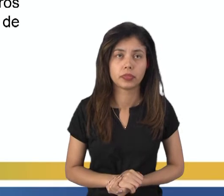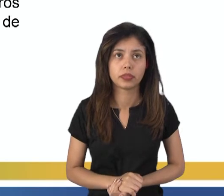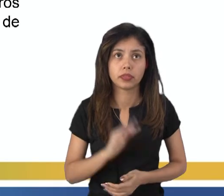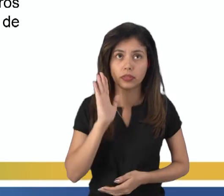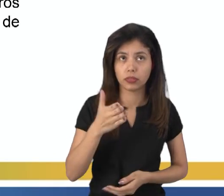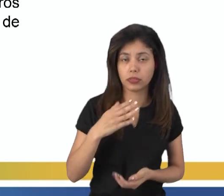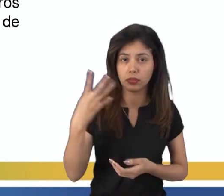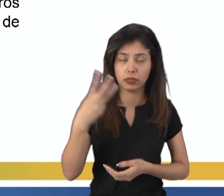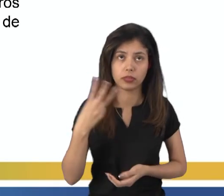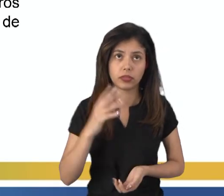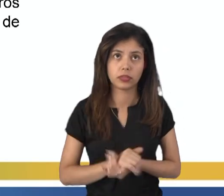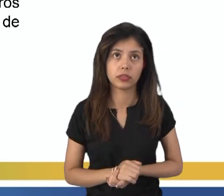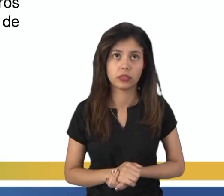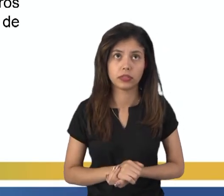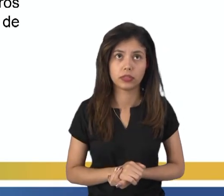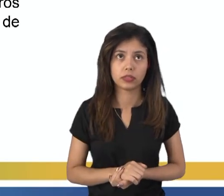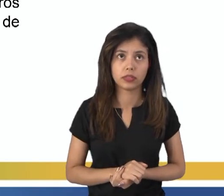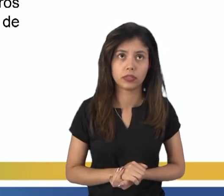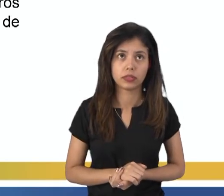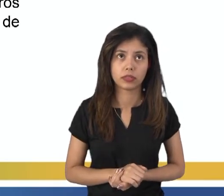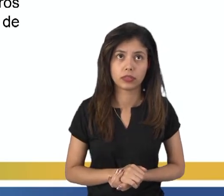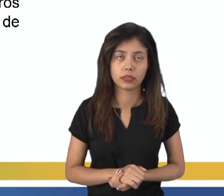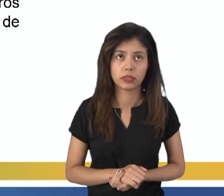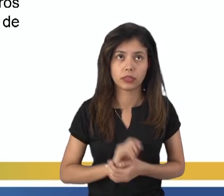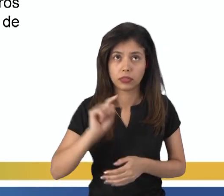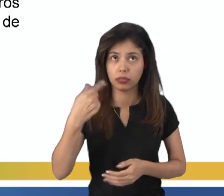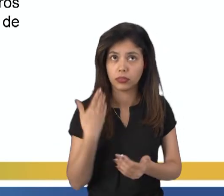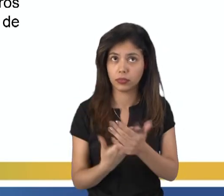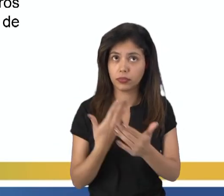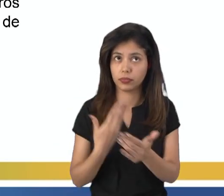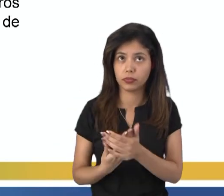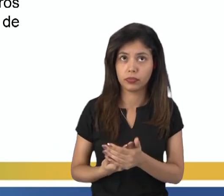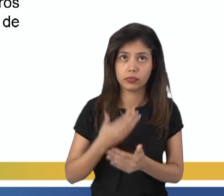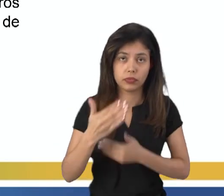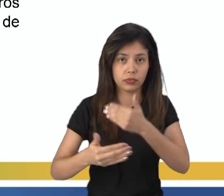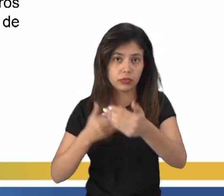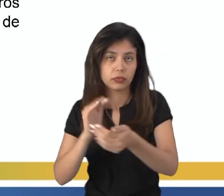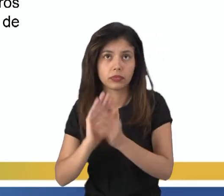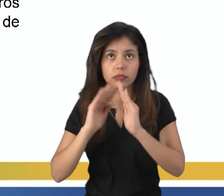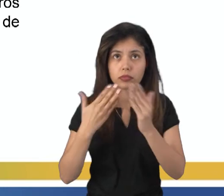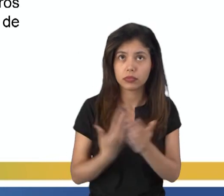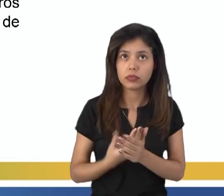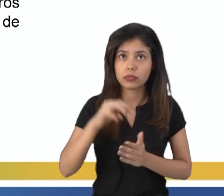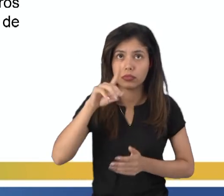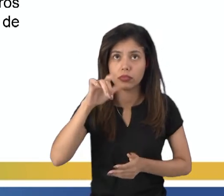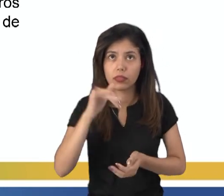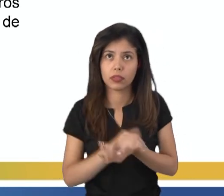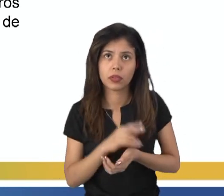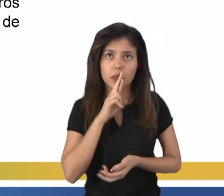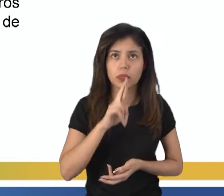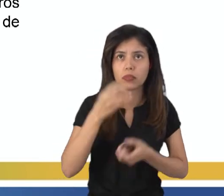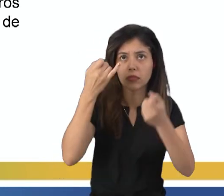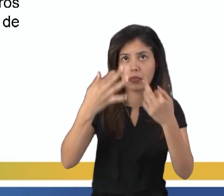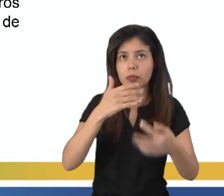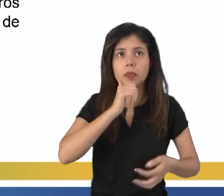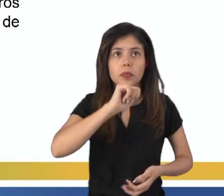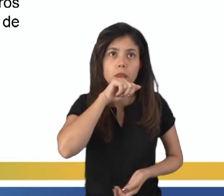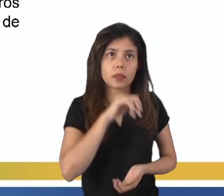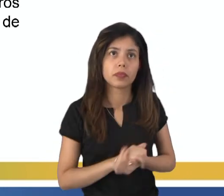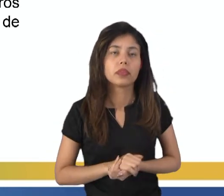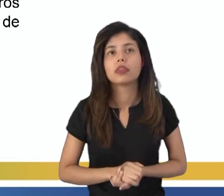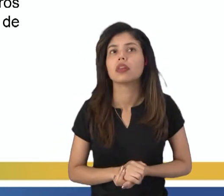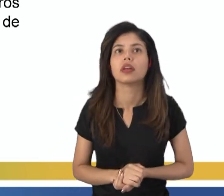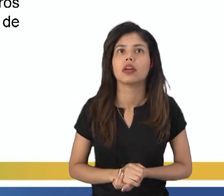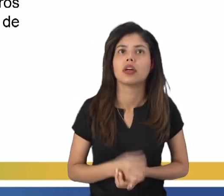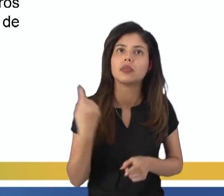Já na questão 3 nós temos o seguinte: após estudar sobre a evolução na escola, Michele resolveu explicar para sua mãe